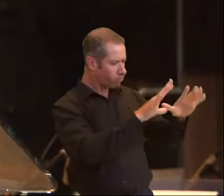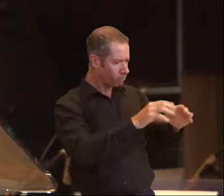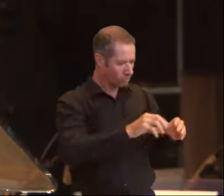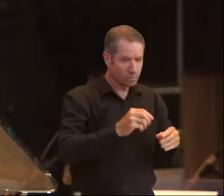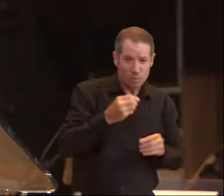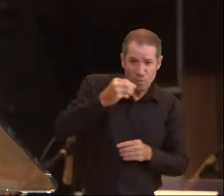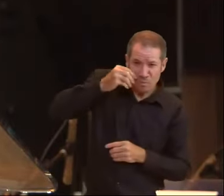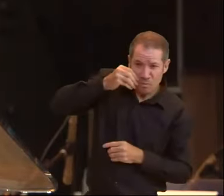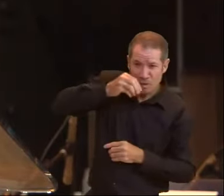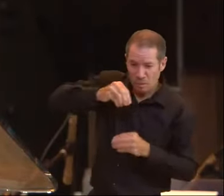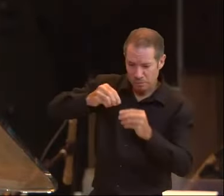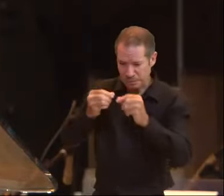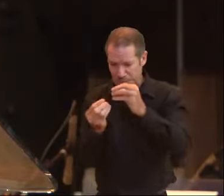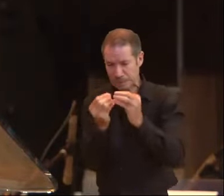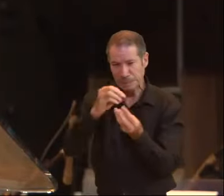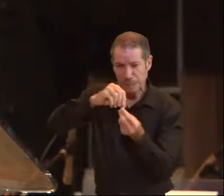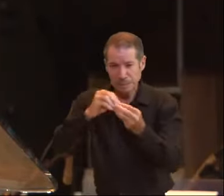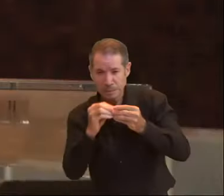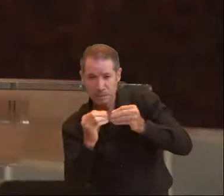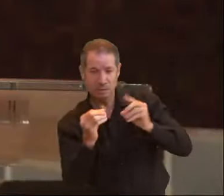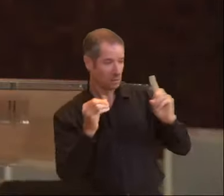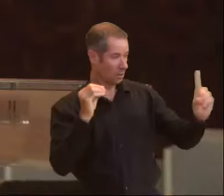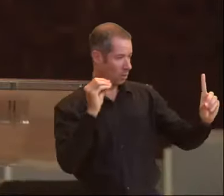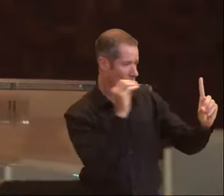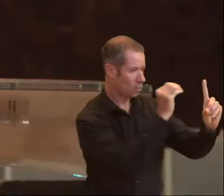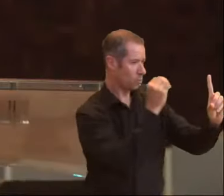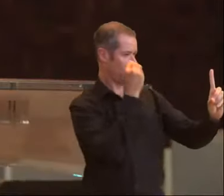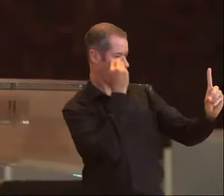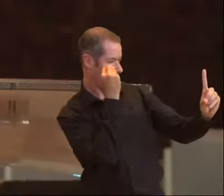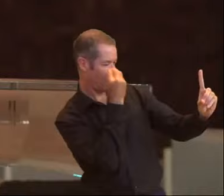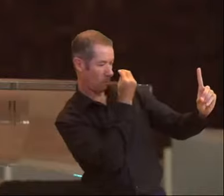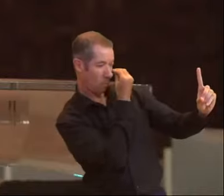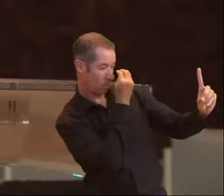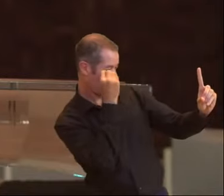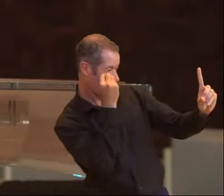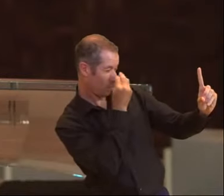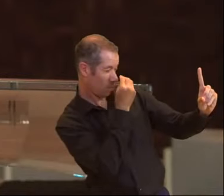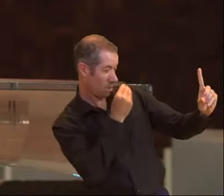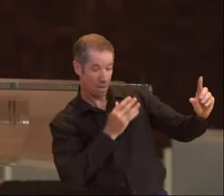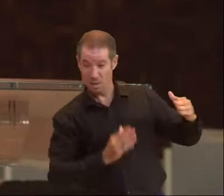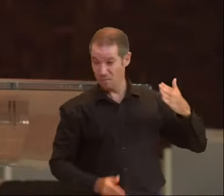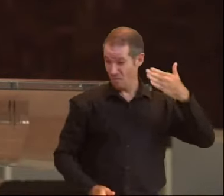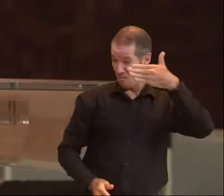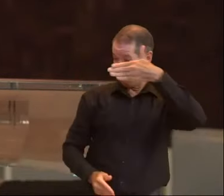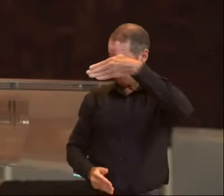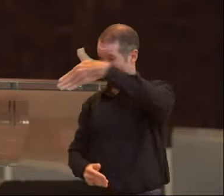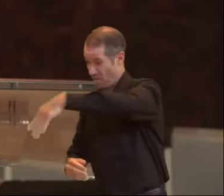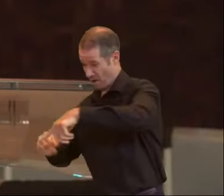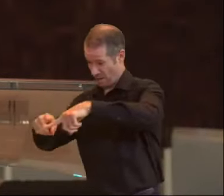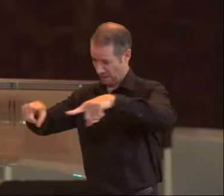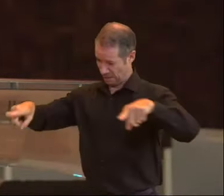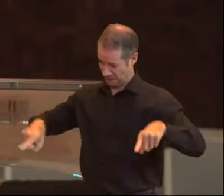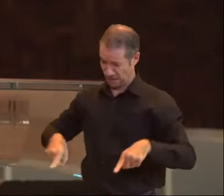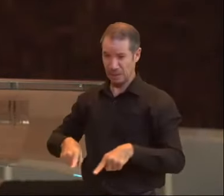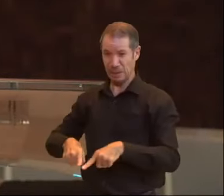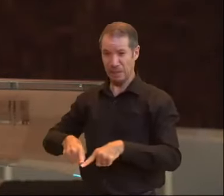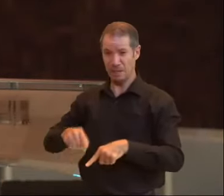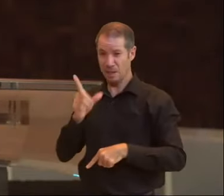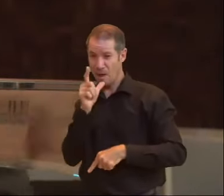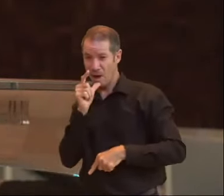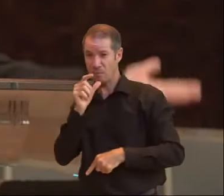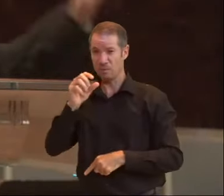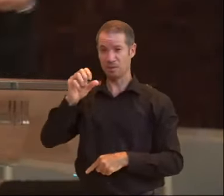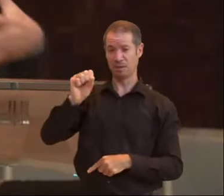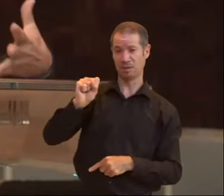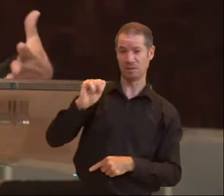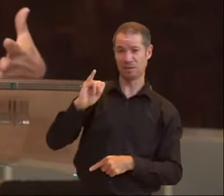com a saliva, unta os olhos daquele cego e manda-o se lavar lá no tanque de Siloé.